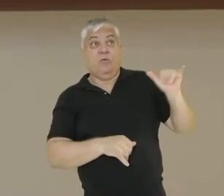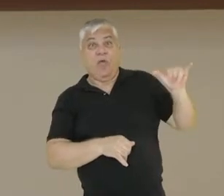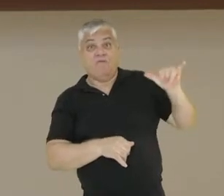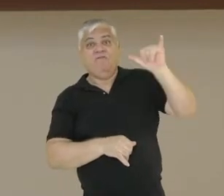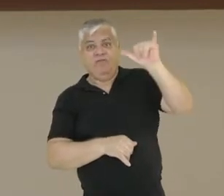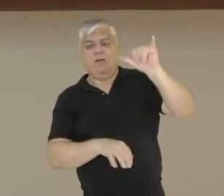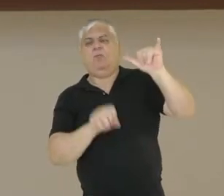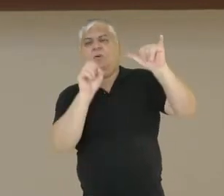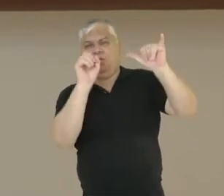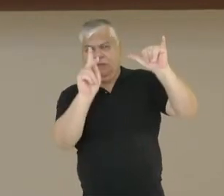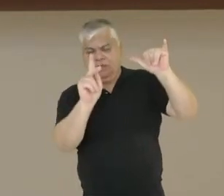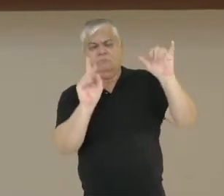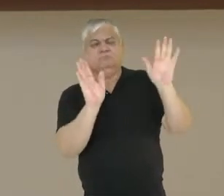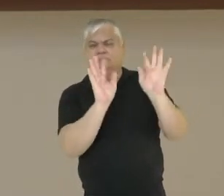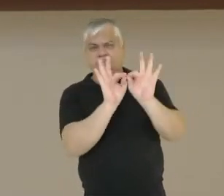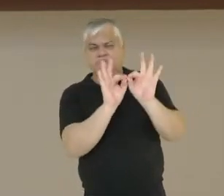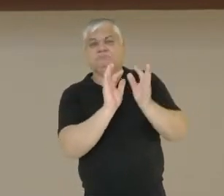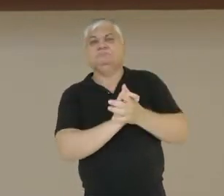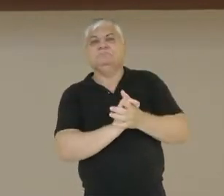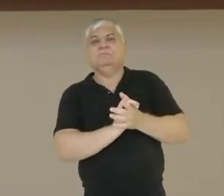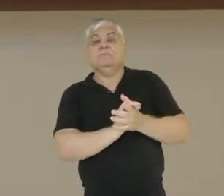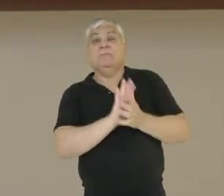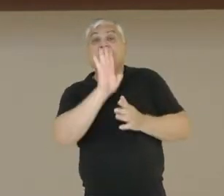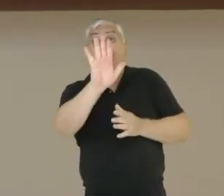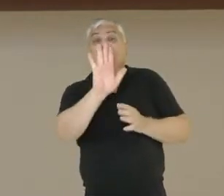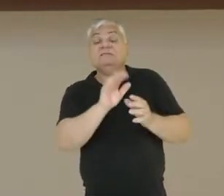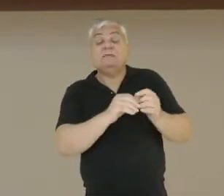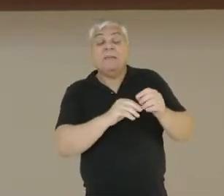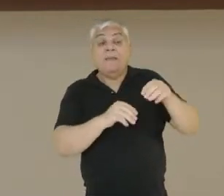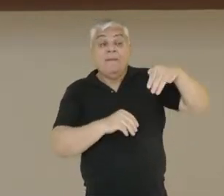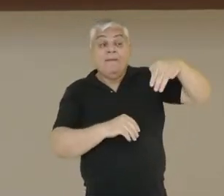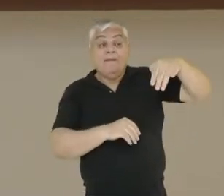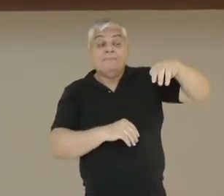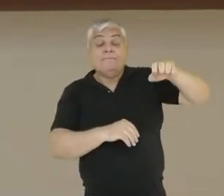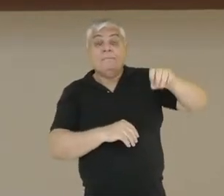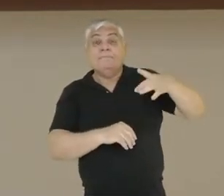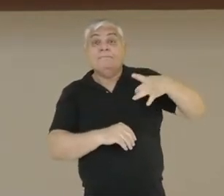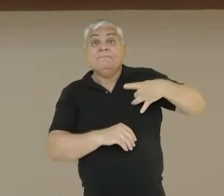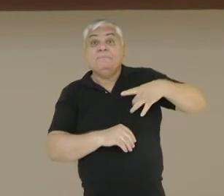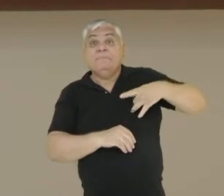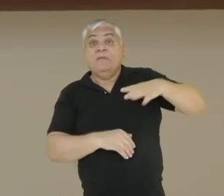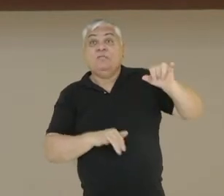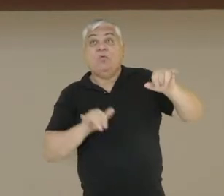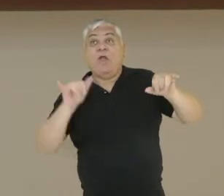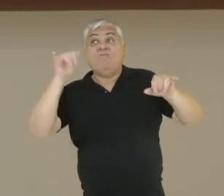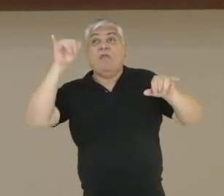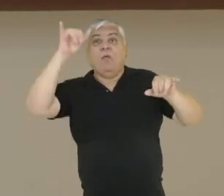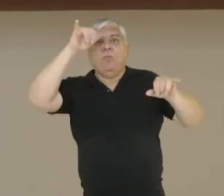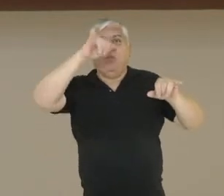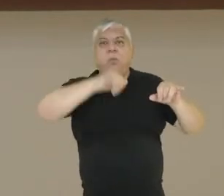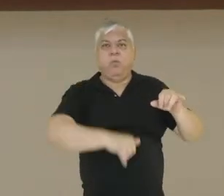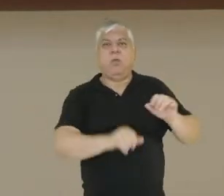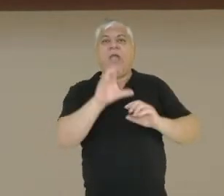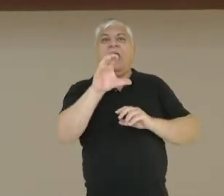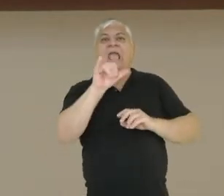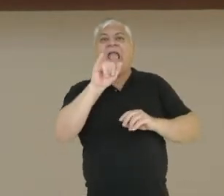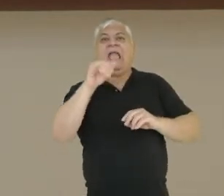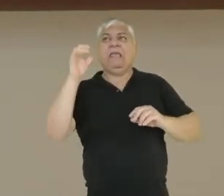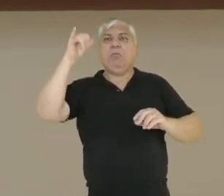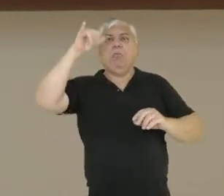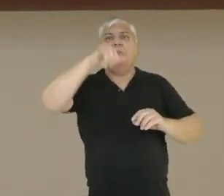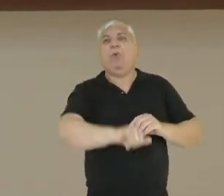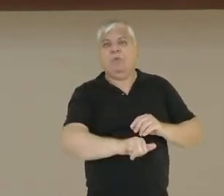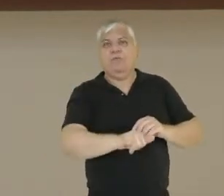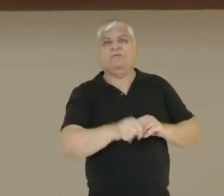de que o avião caia é um medo específico também. Só que aí eu tenho uma oração mais evoluída. Ela cresceu